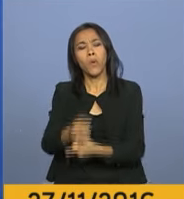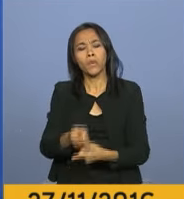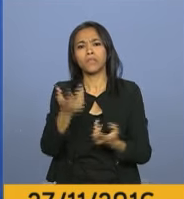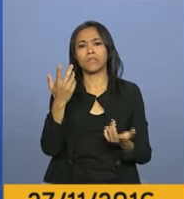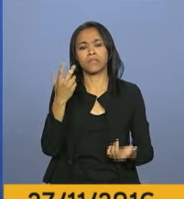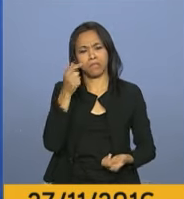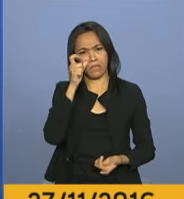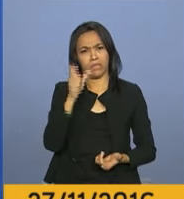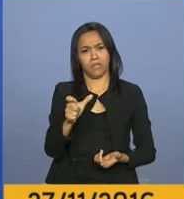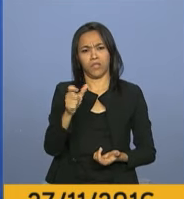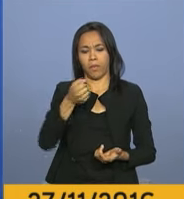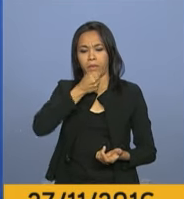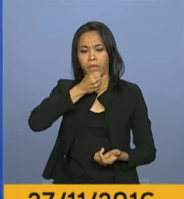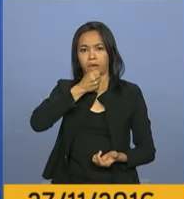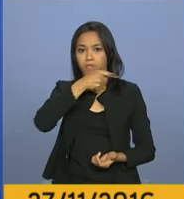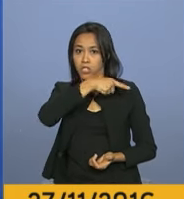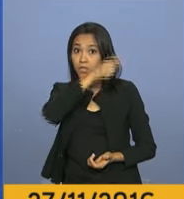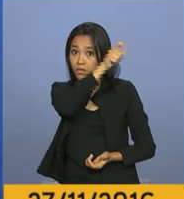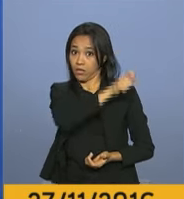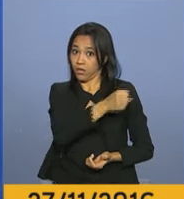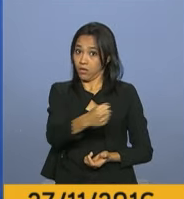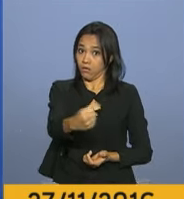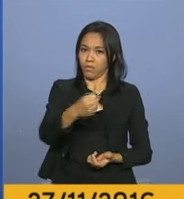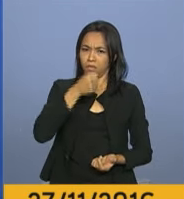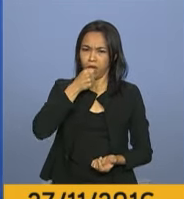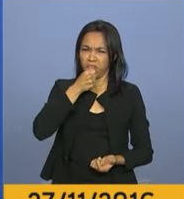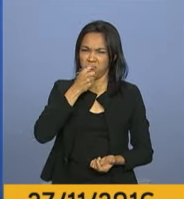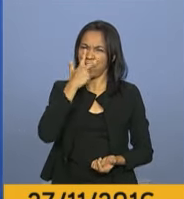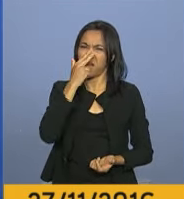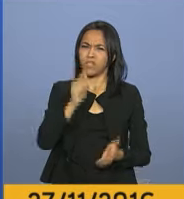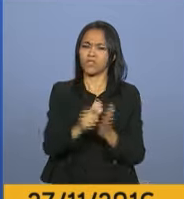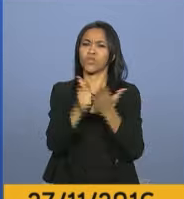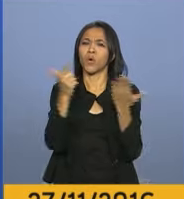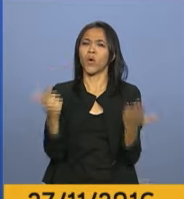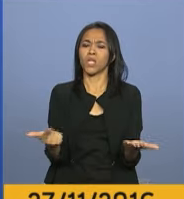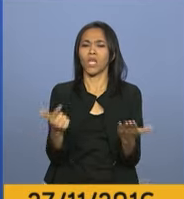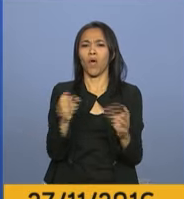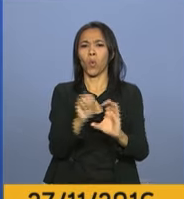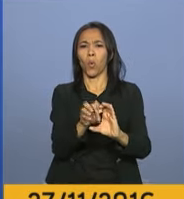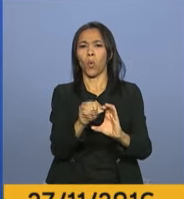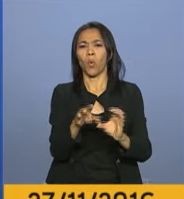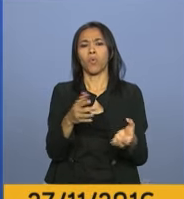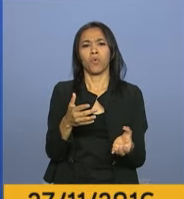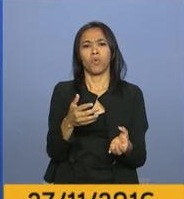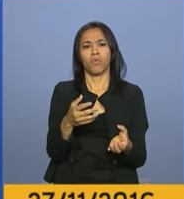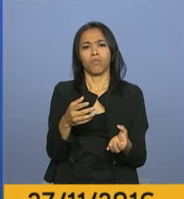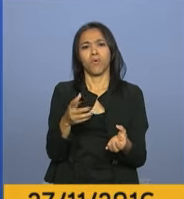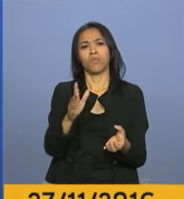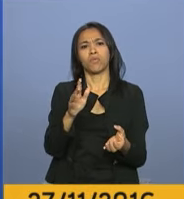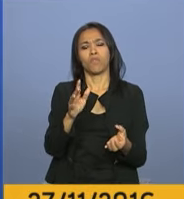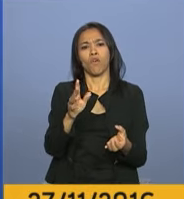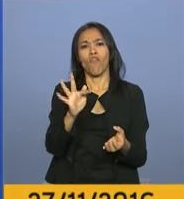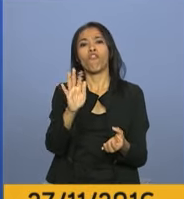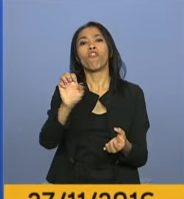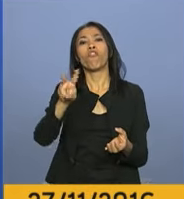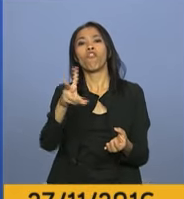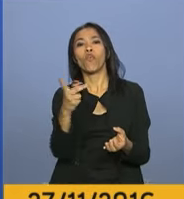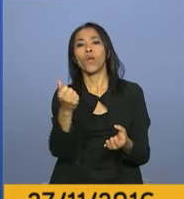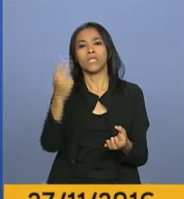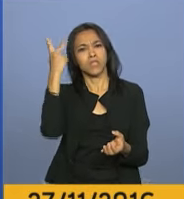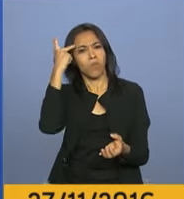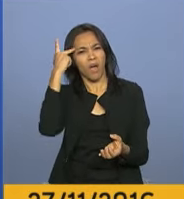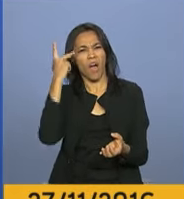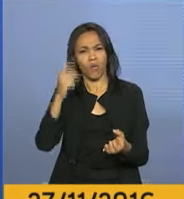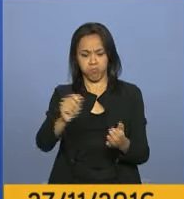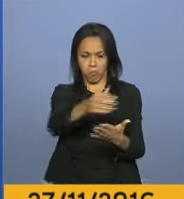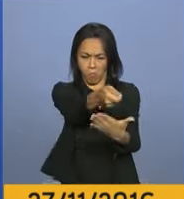uma entrevista que ele deu, creio que foi a Folha de São Paulo, foi ao Globo, não me lembro bem. Entrevista completa, página